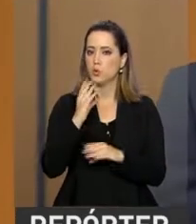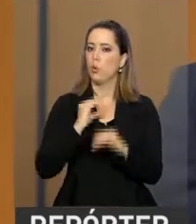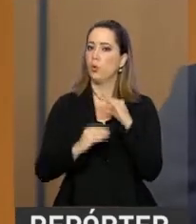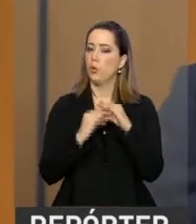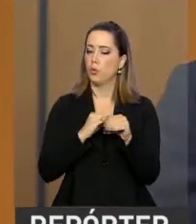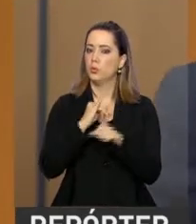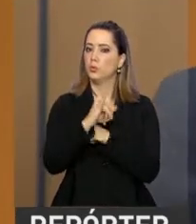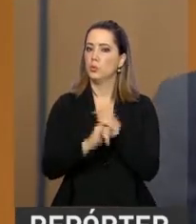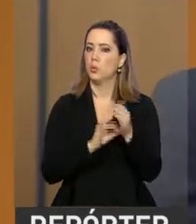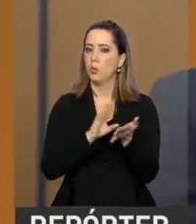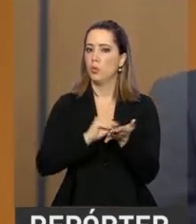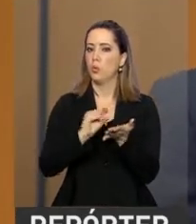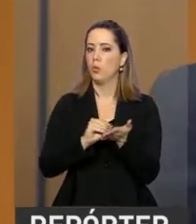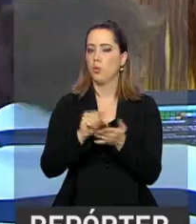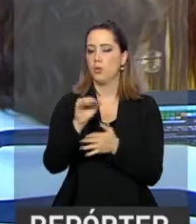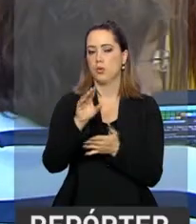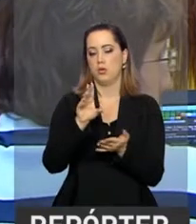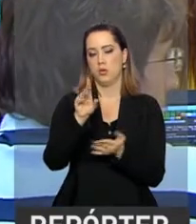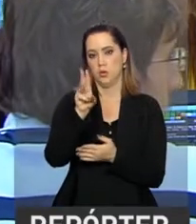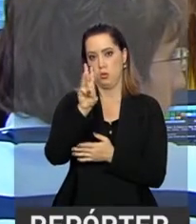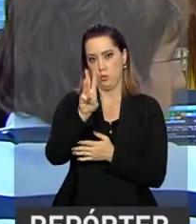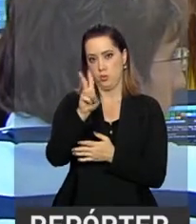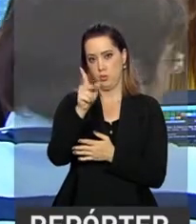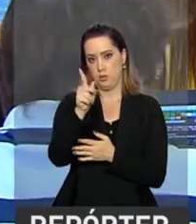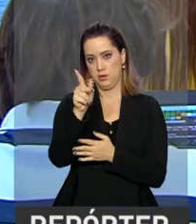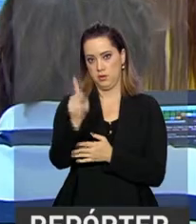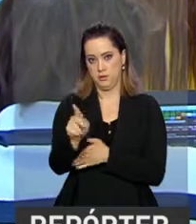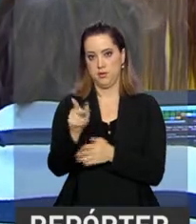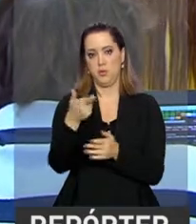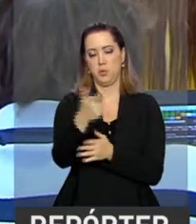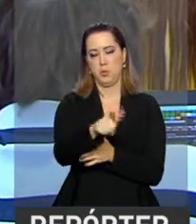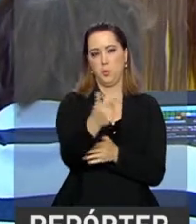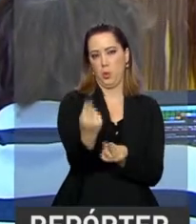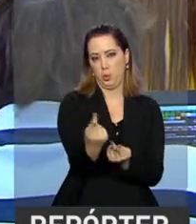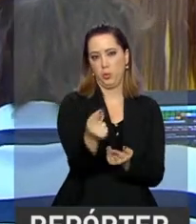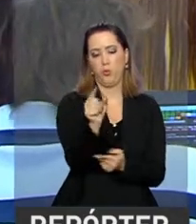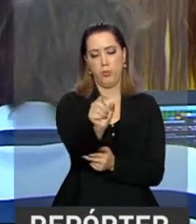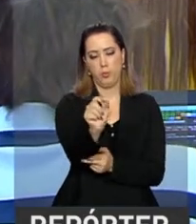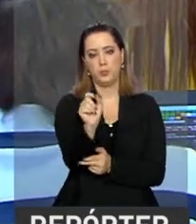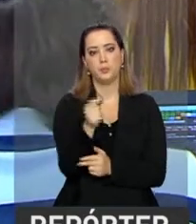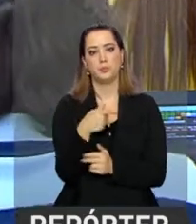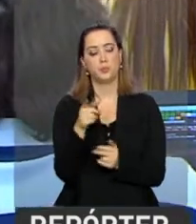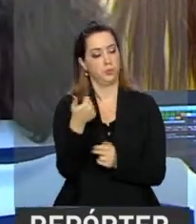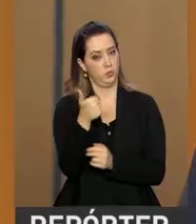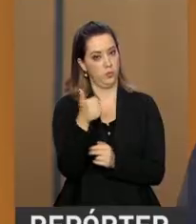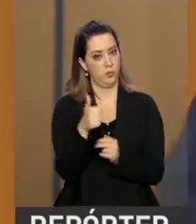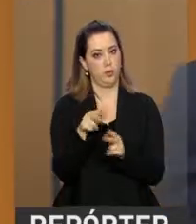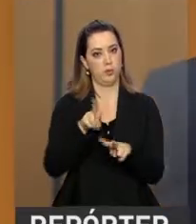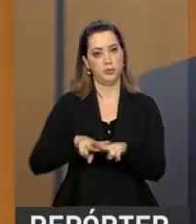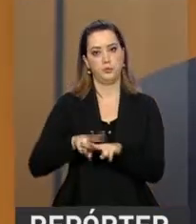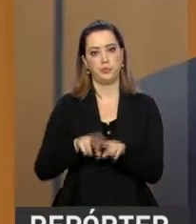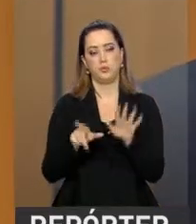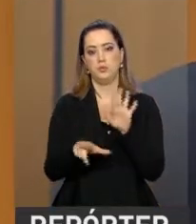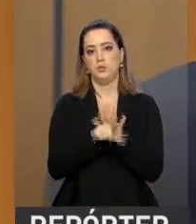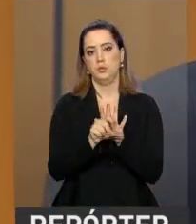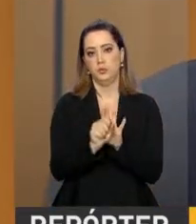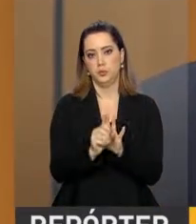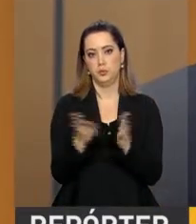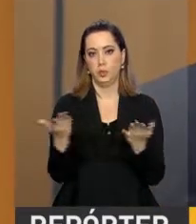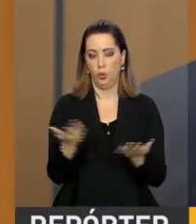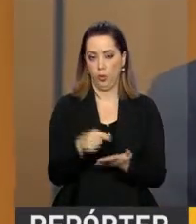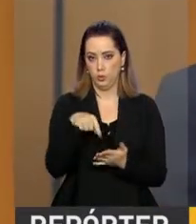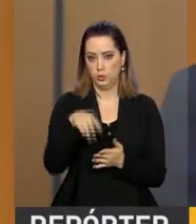como WhatsApp e Telegram. São as primeiras prisões feitas com base na lei antiterrorismo. Você não pode ser preso